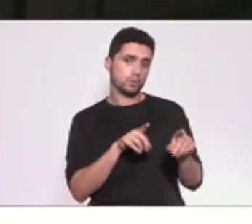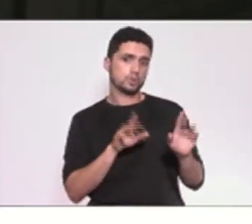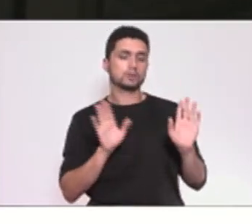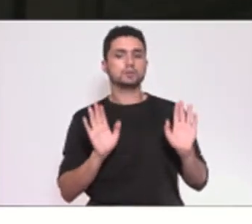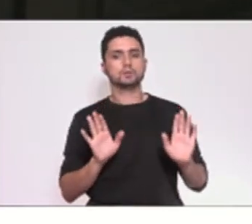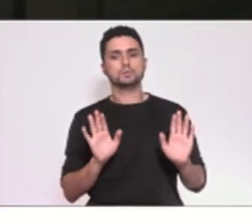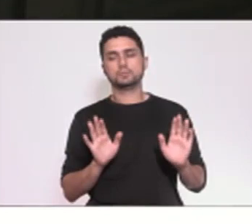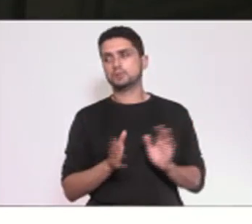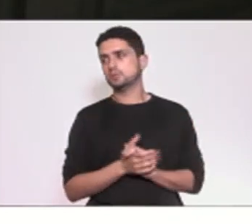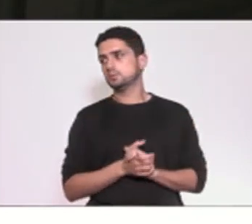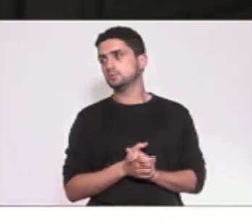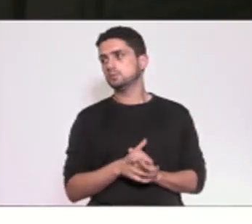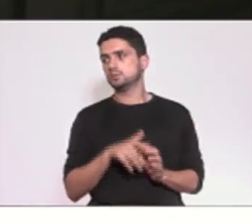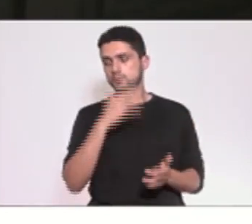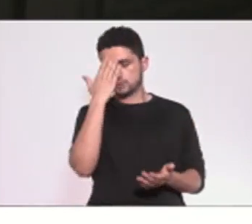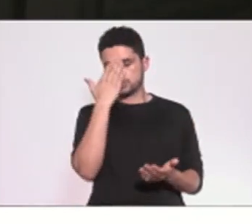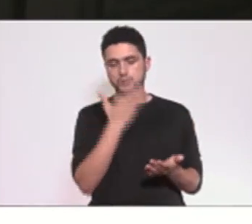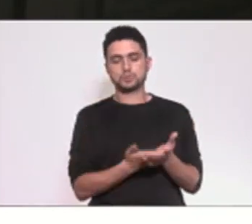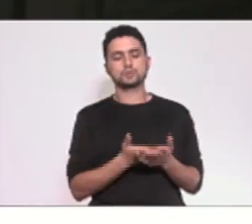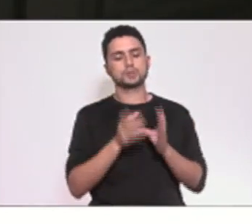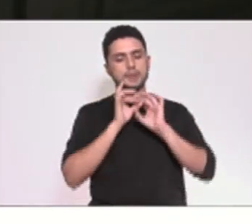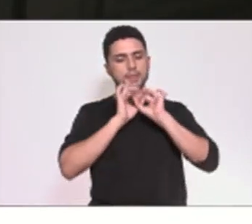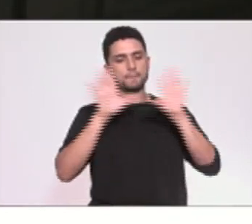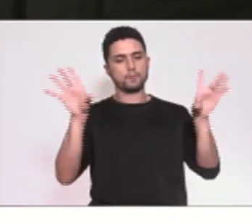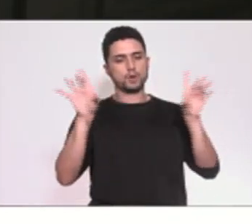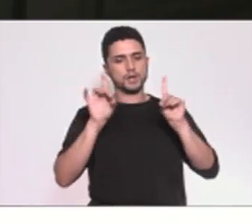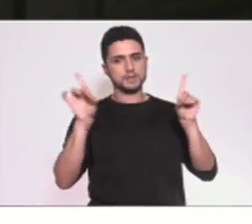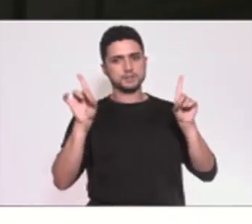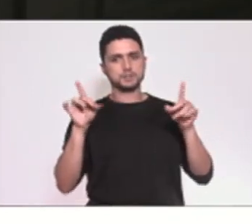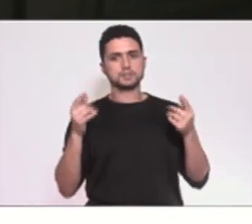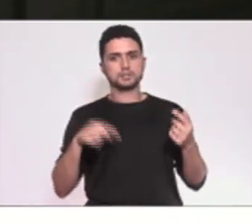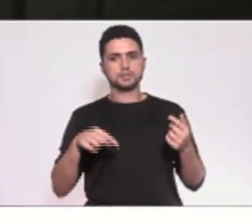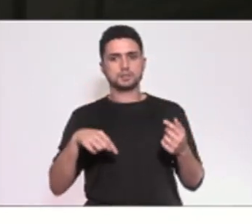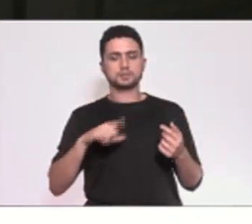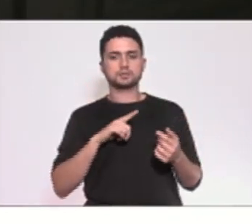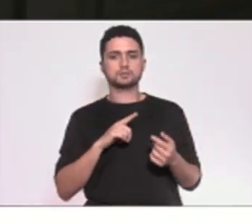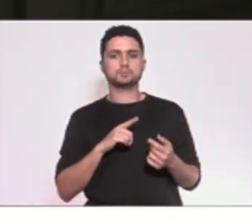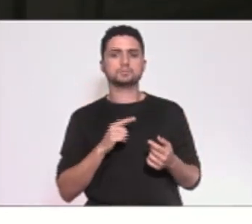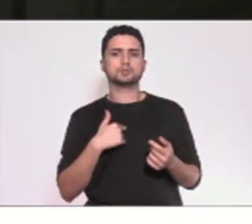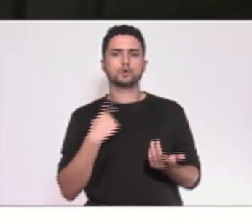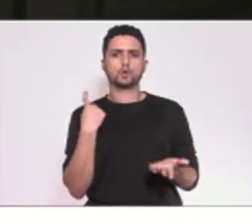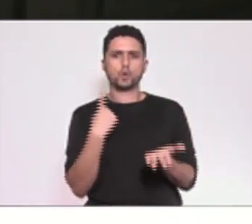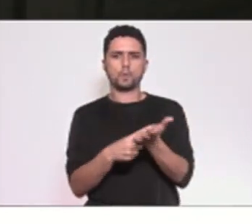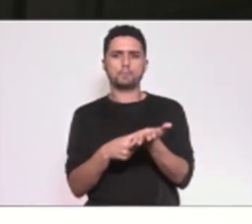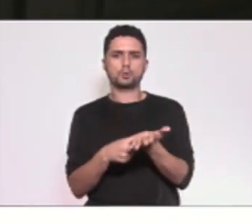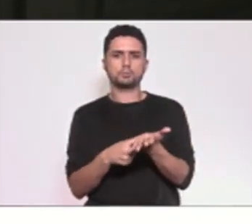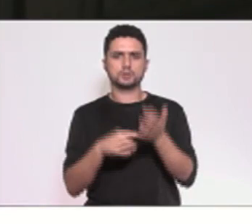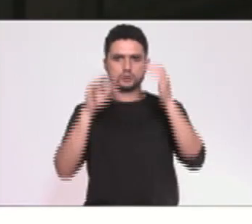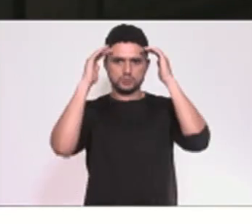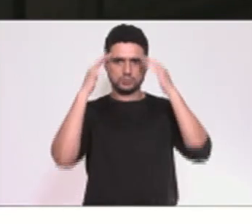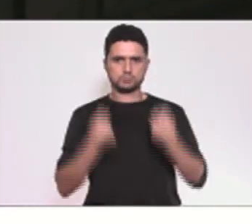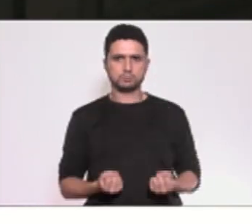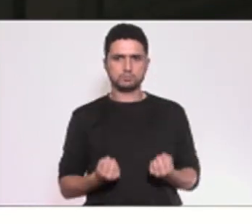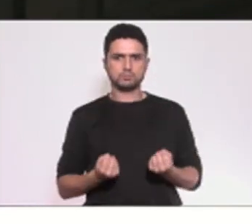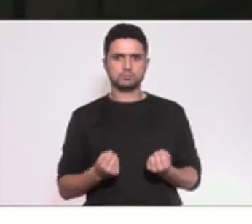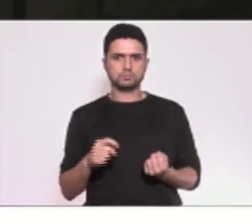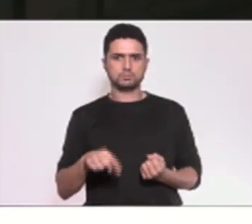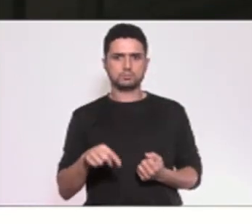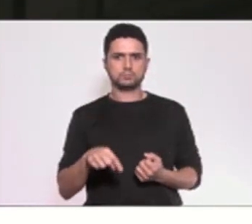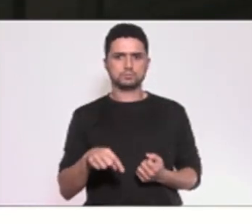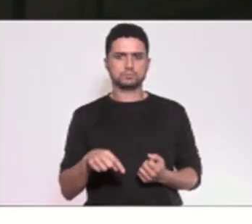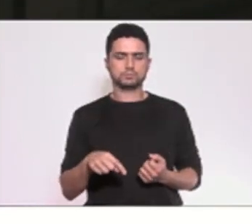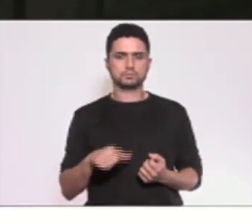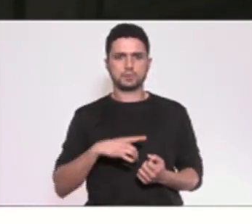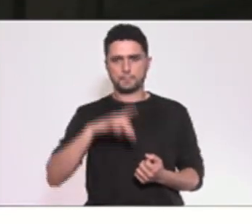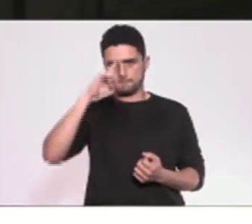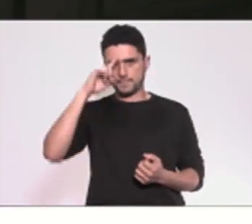Mas, por acreditar no processo democrático, que aqui eu fiz um compromisso, aqui quando assumi o